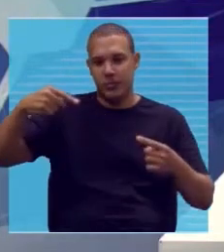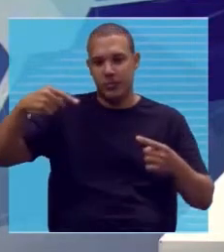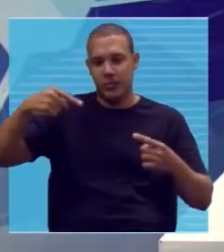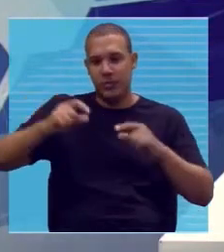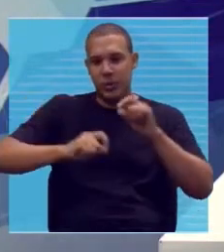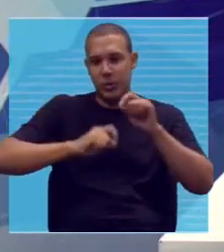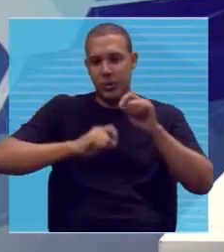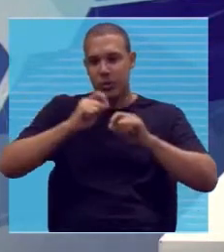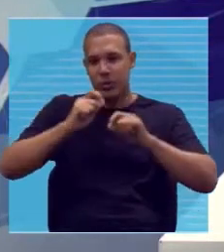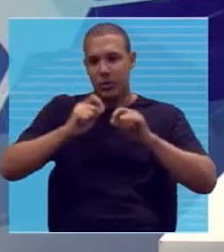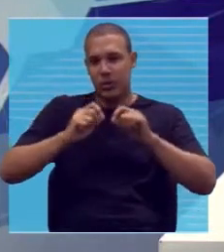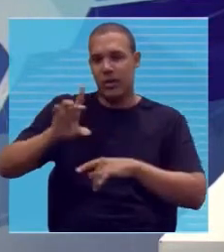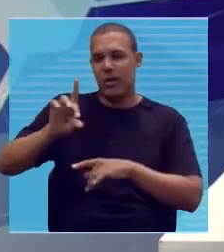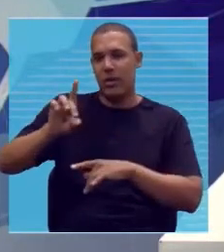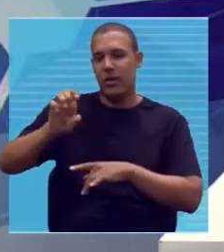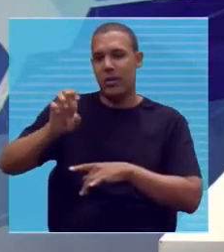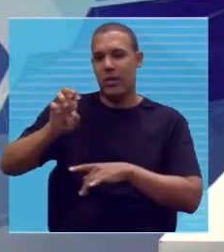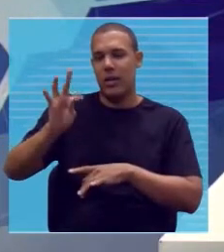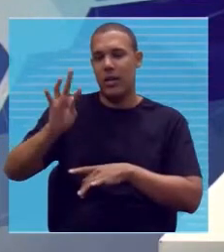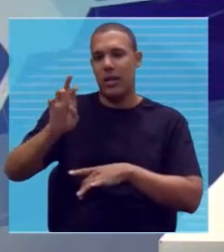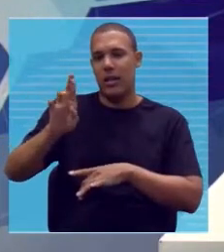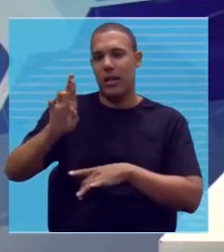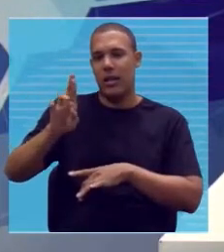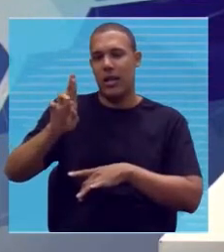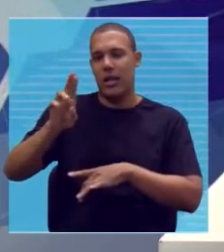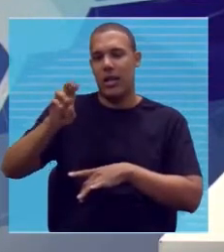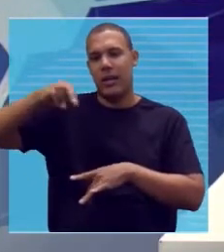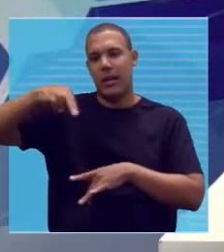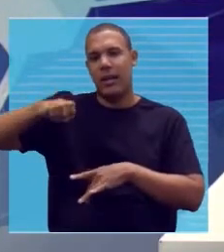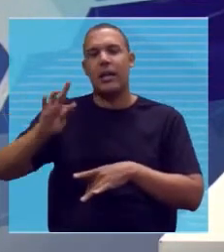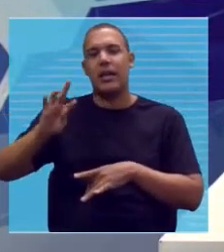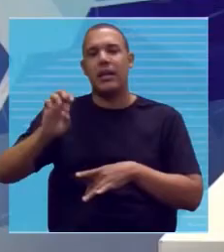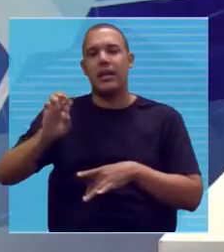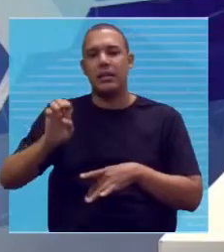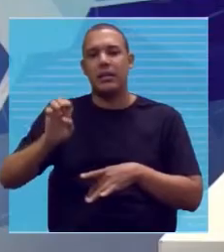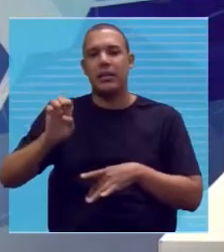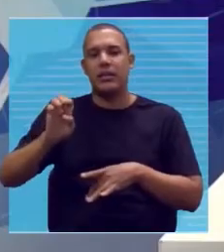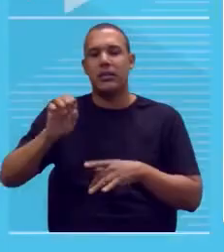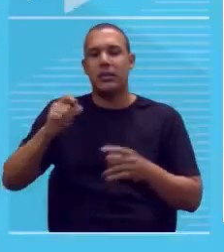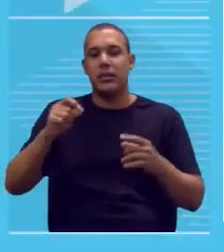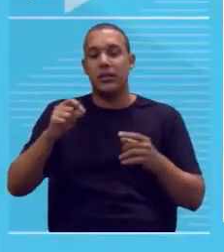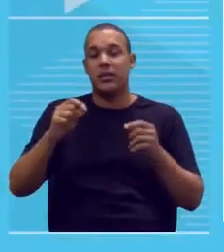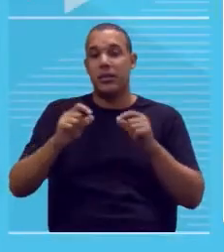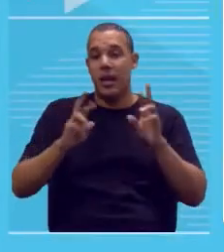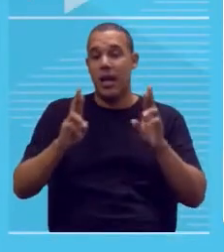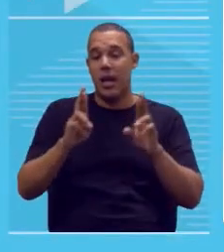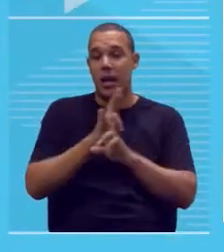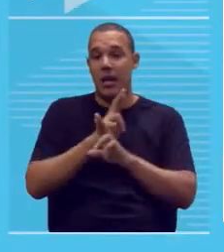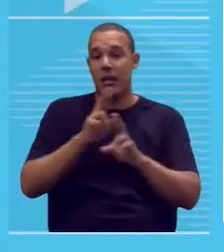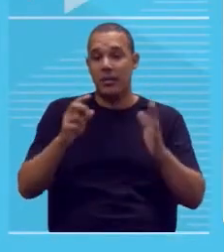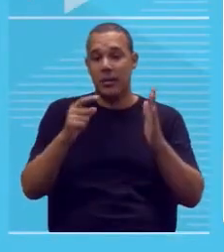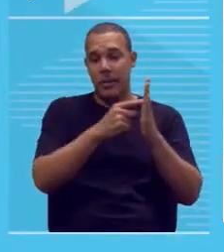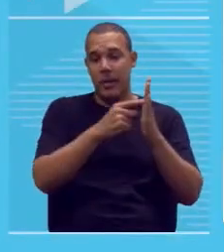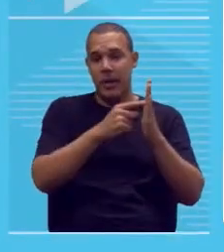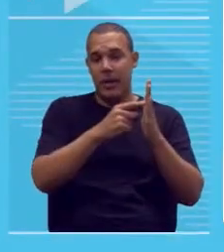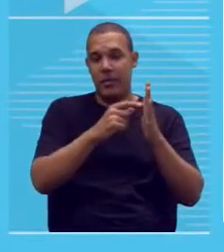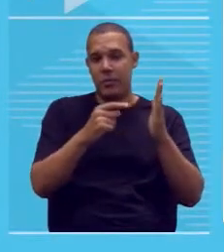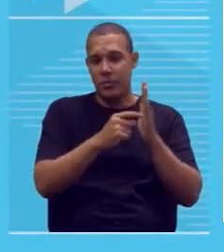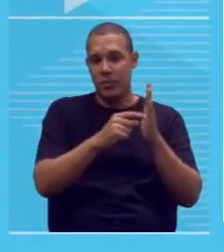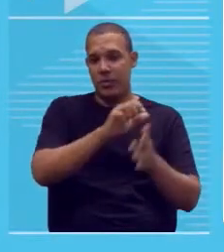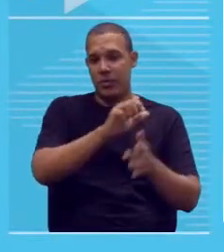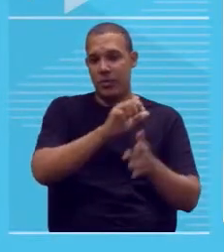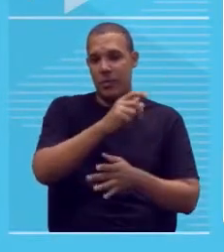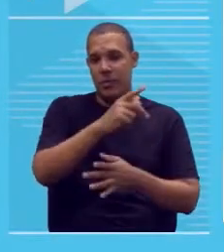quê? Do determinante de uma matriz resultante dos pontos, professor, P, A, B. Professor,